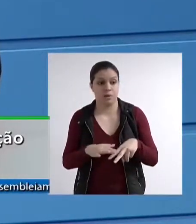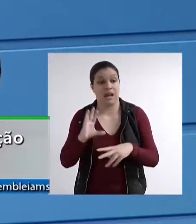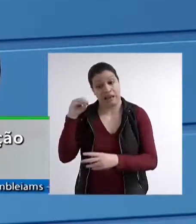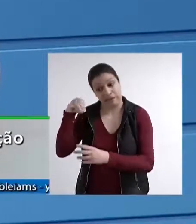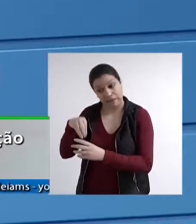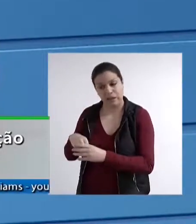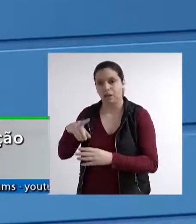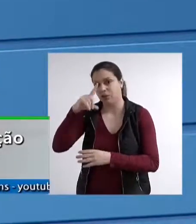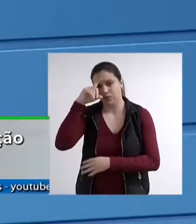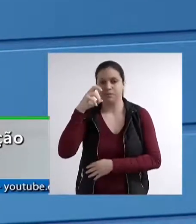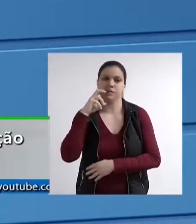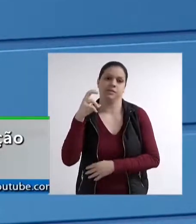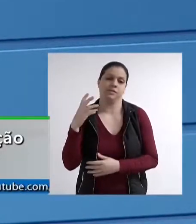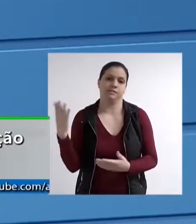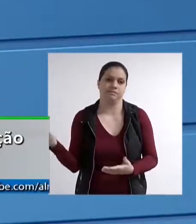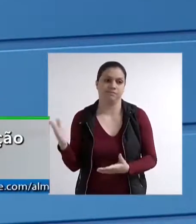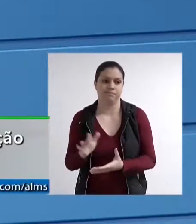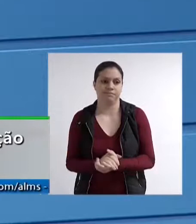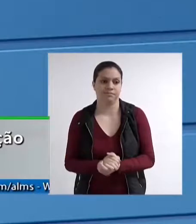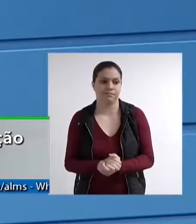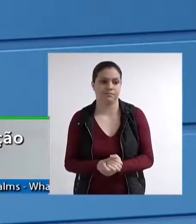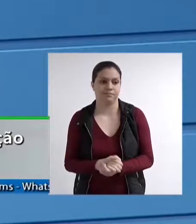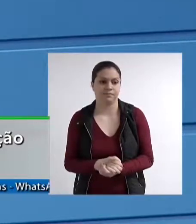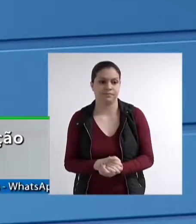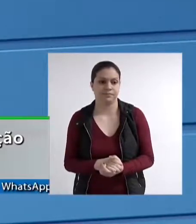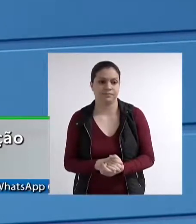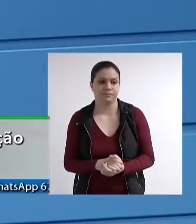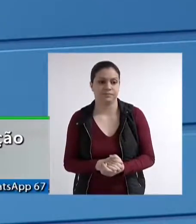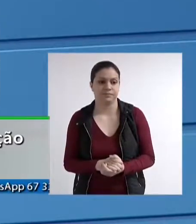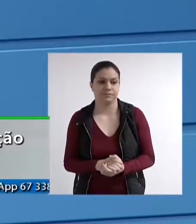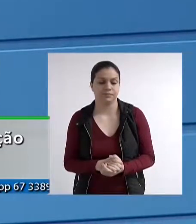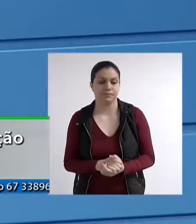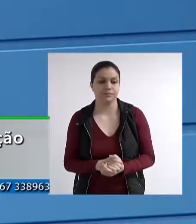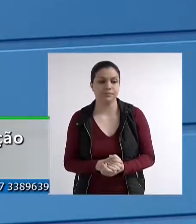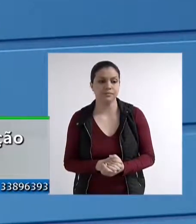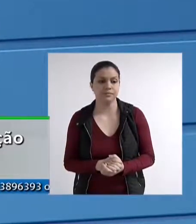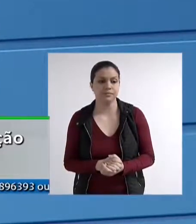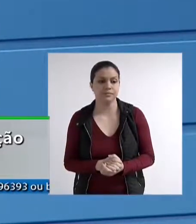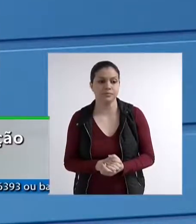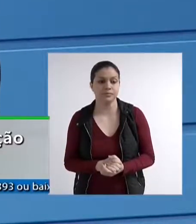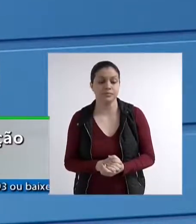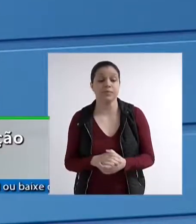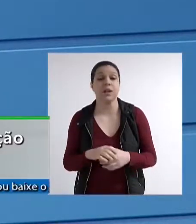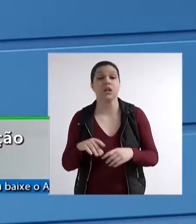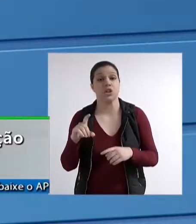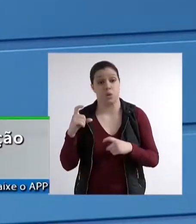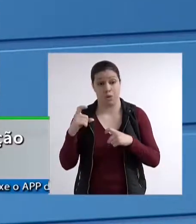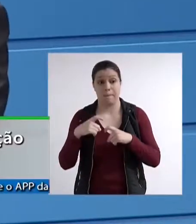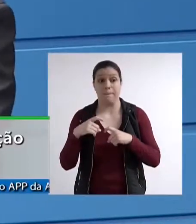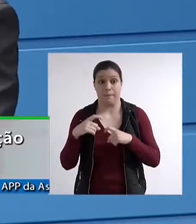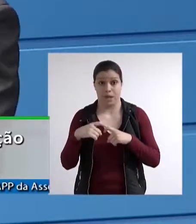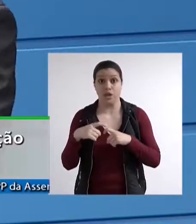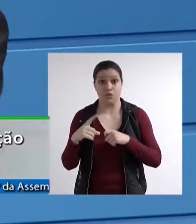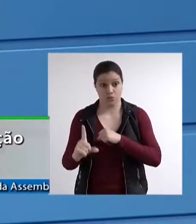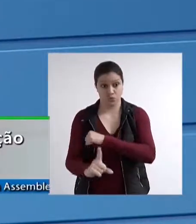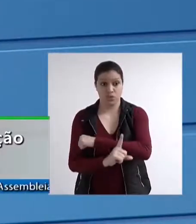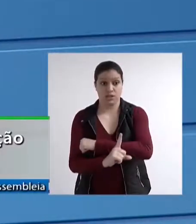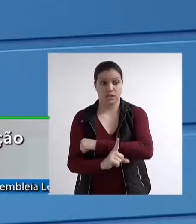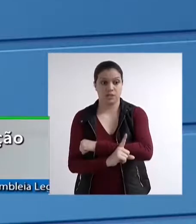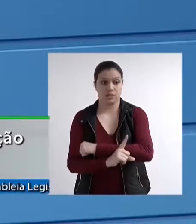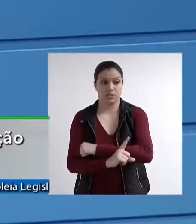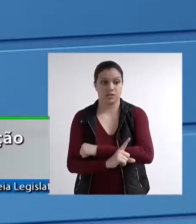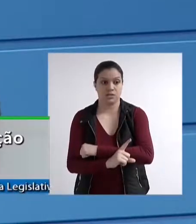Santa Casa. E coincidentemente ou não, o próprio médico que a atendeu